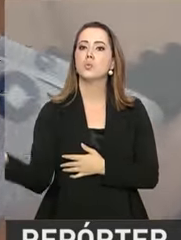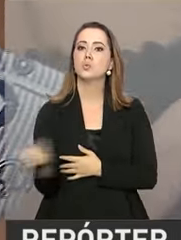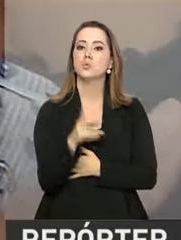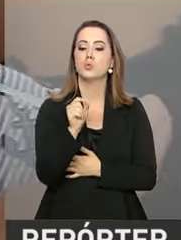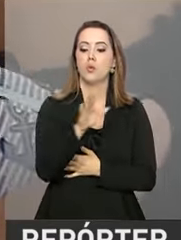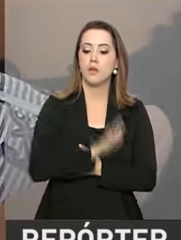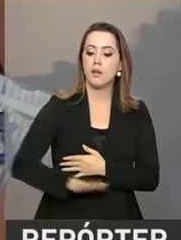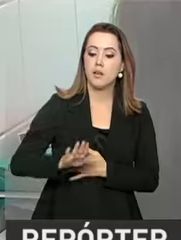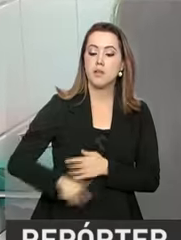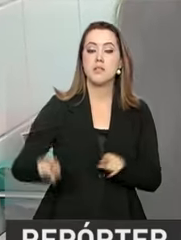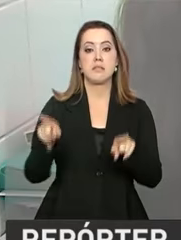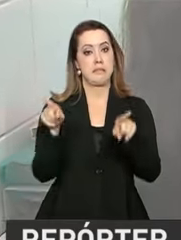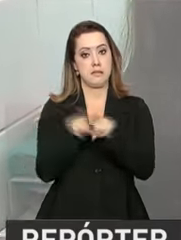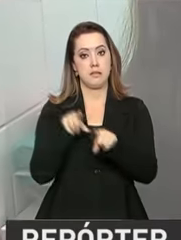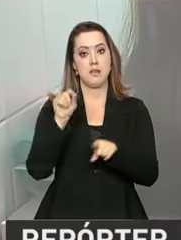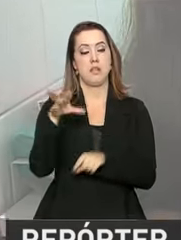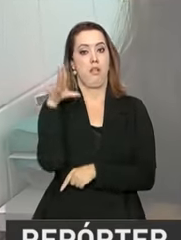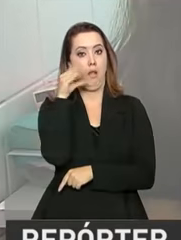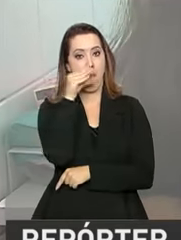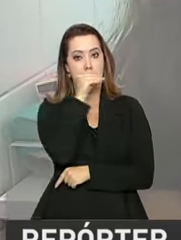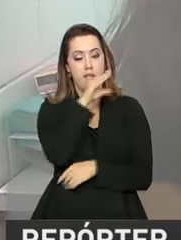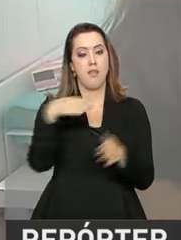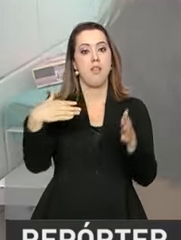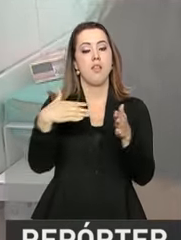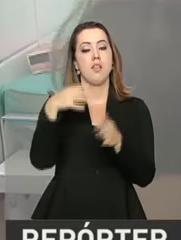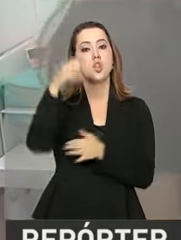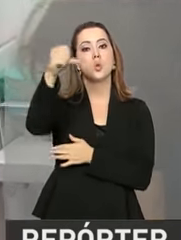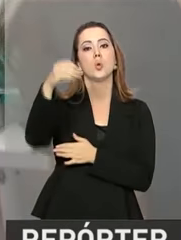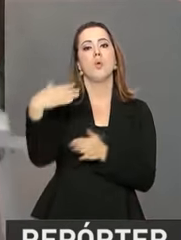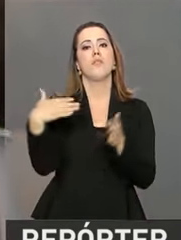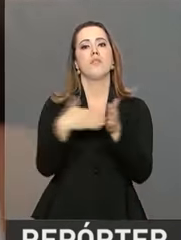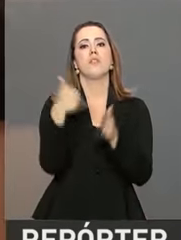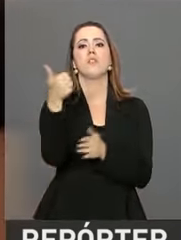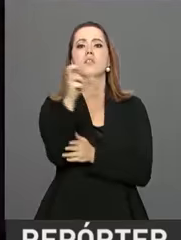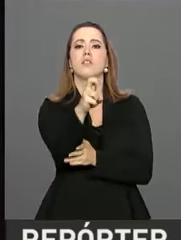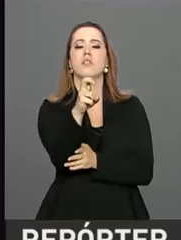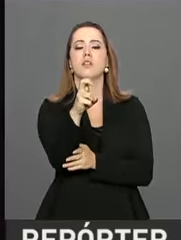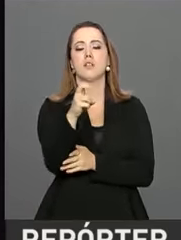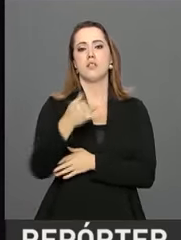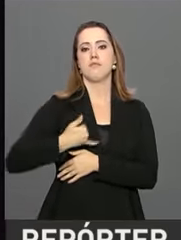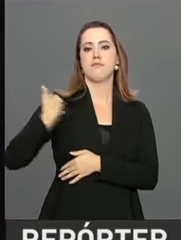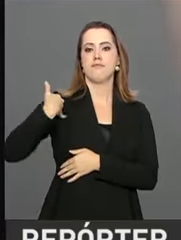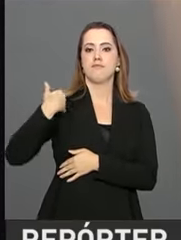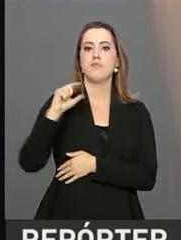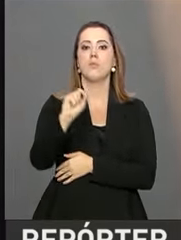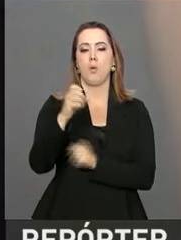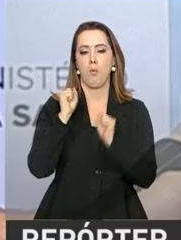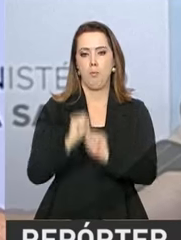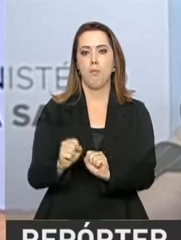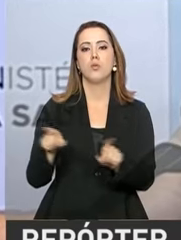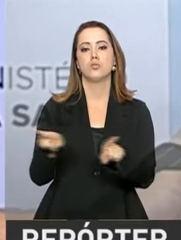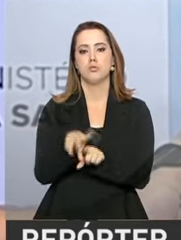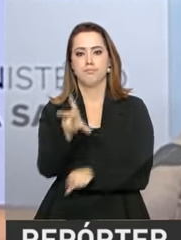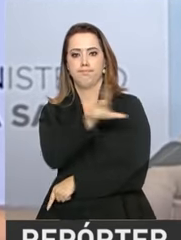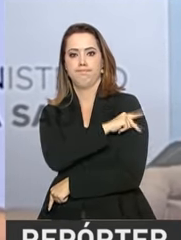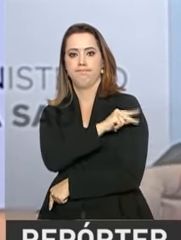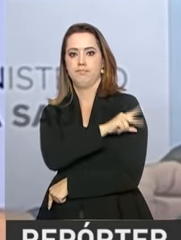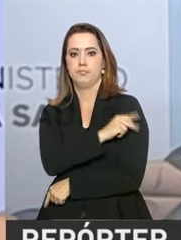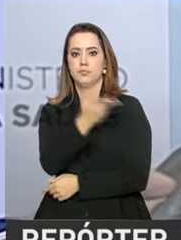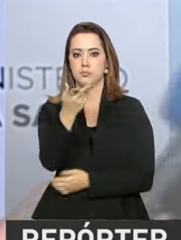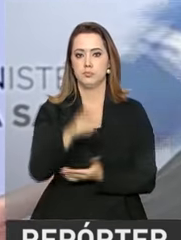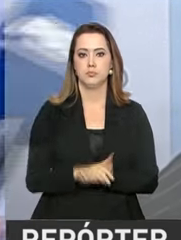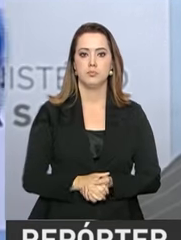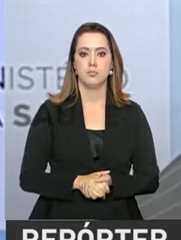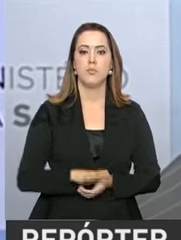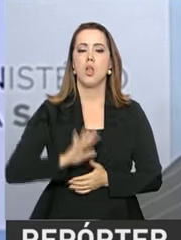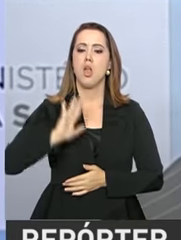crianças menores de 5 anos, os adolescentes de 9 a 15 anos incompletos também vão poder botar a caderneta em dia. O objetivo é que,